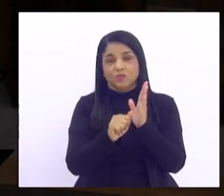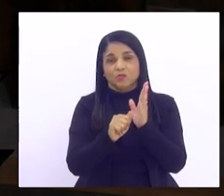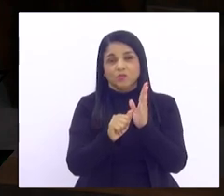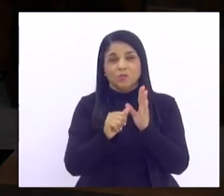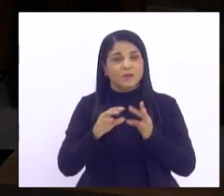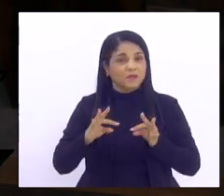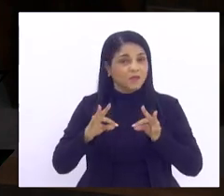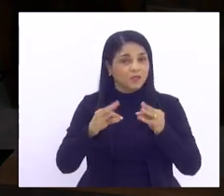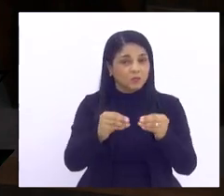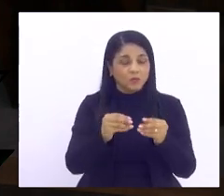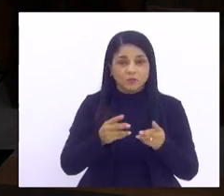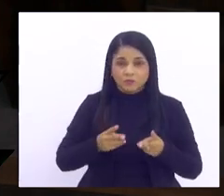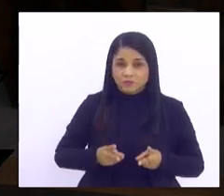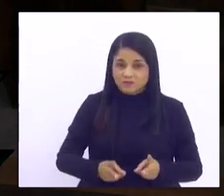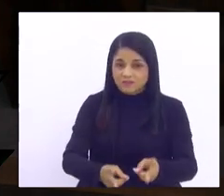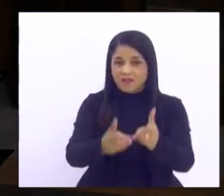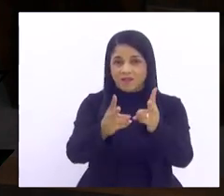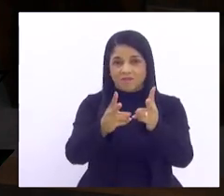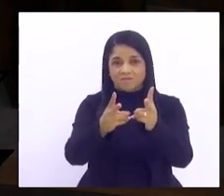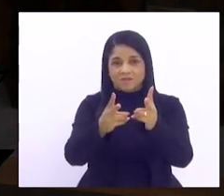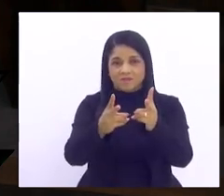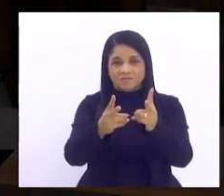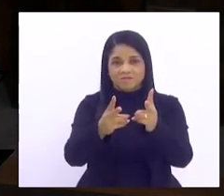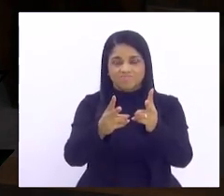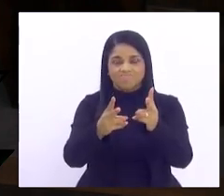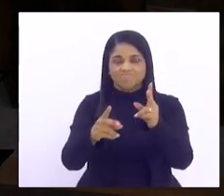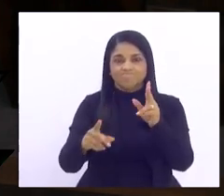para todo sempre ilegal.